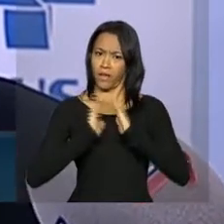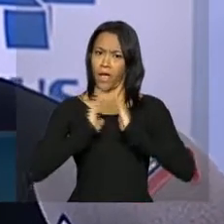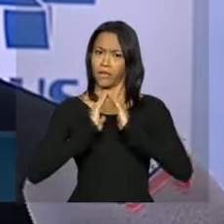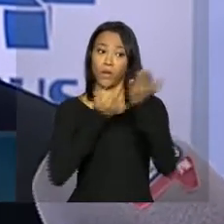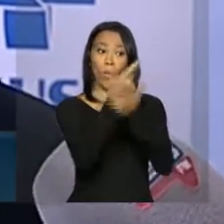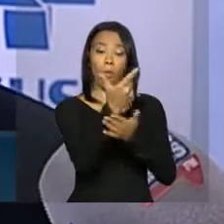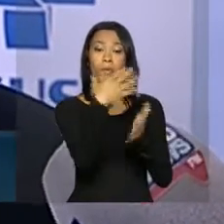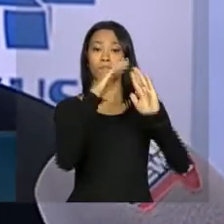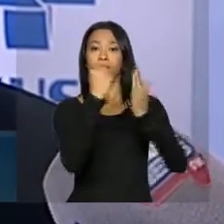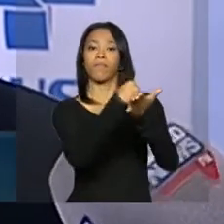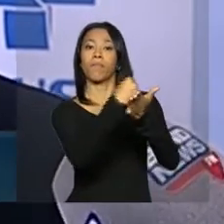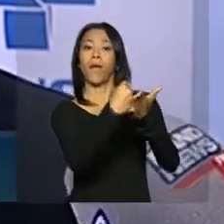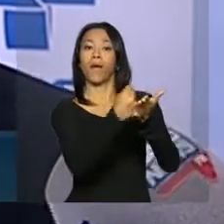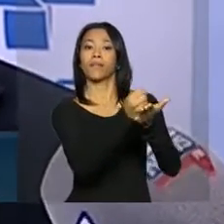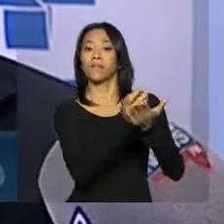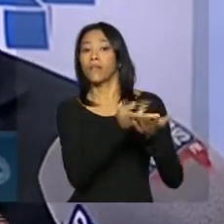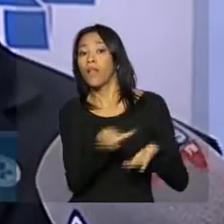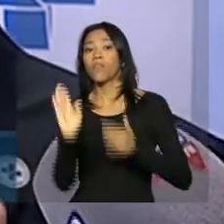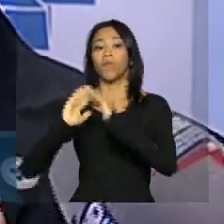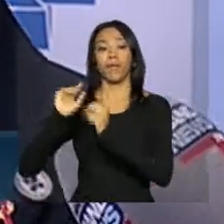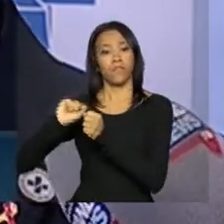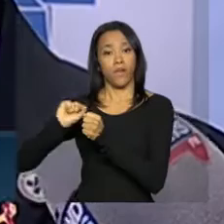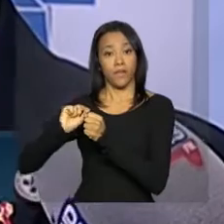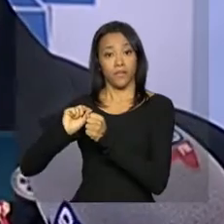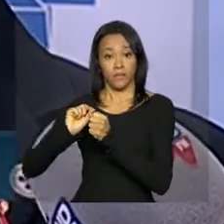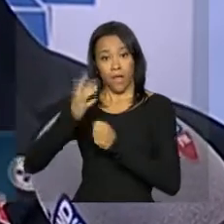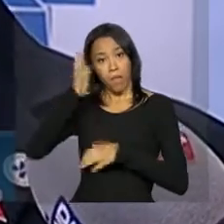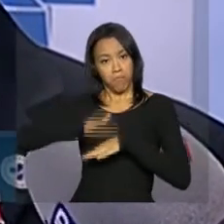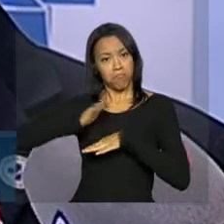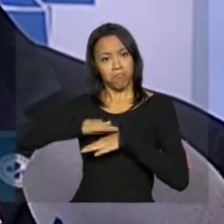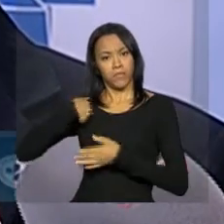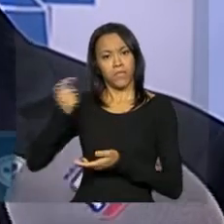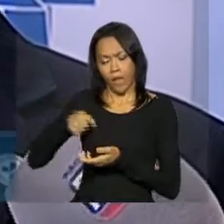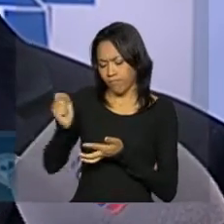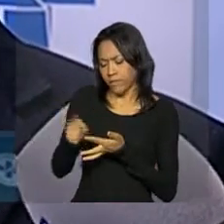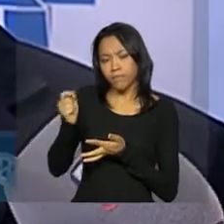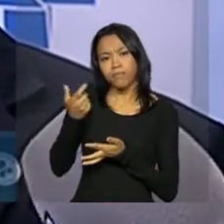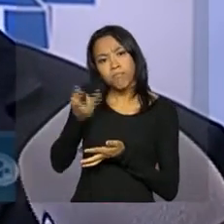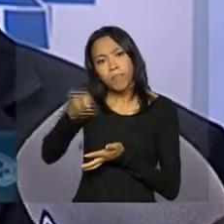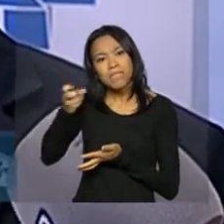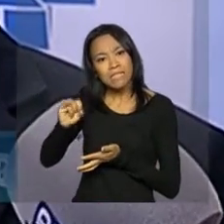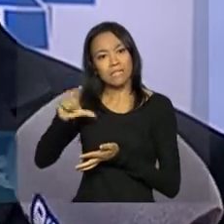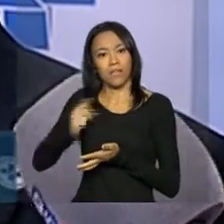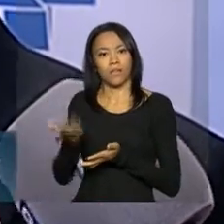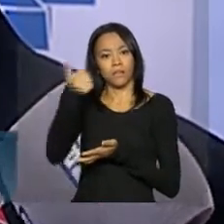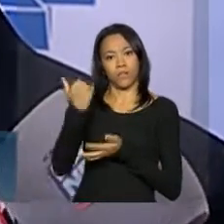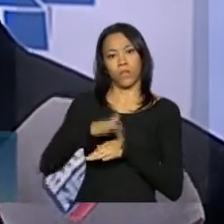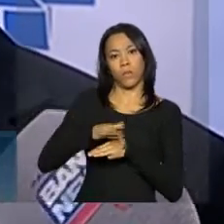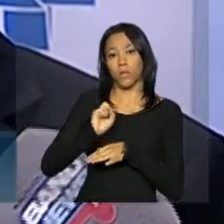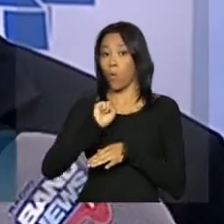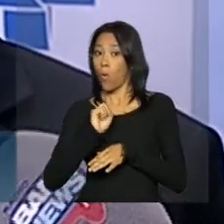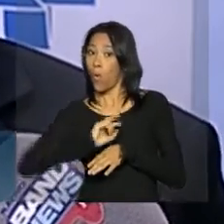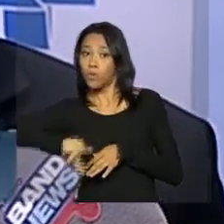na farmácia e faz em casa. São os autotestes. E esperamos que isso esteja disponibilizado